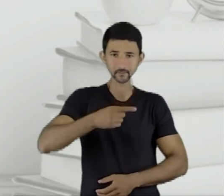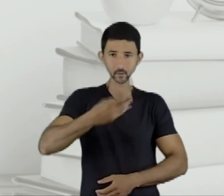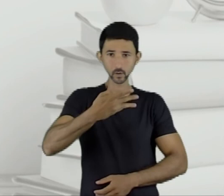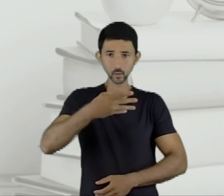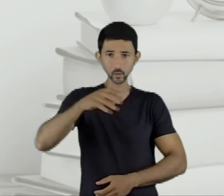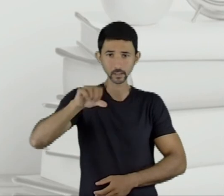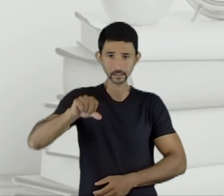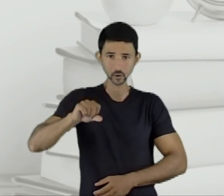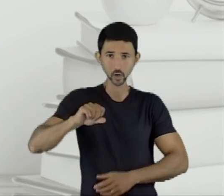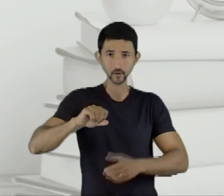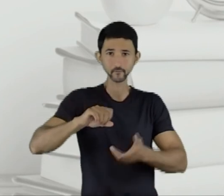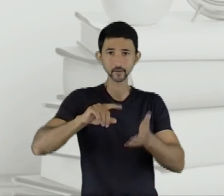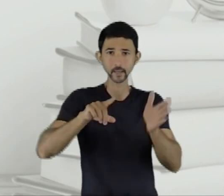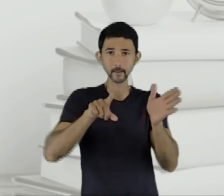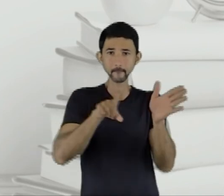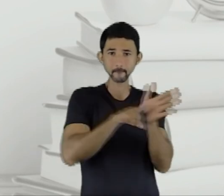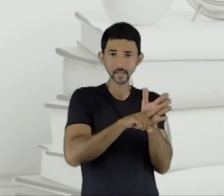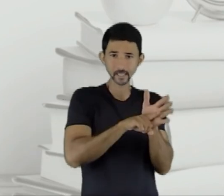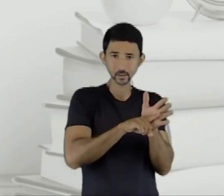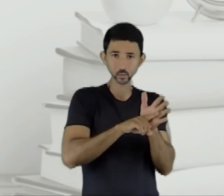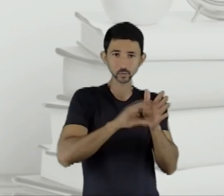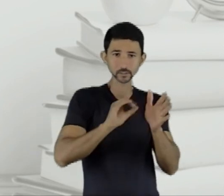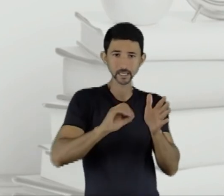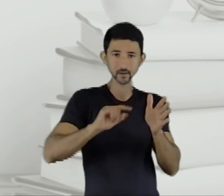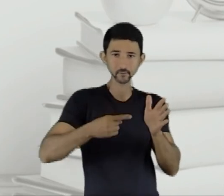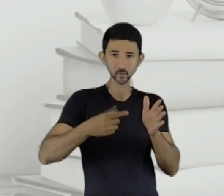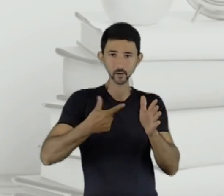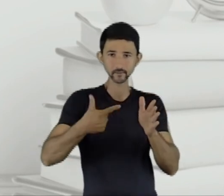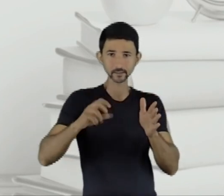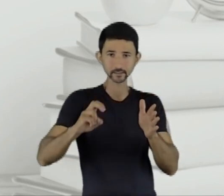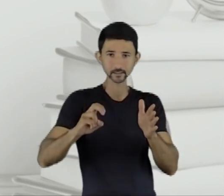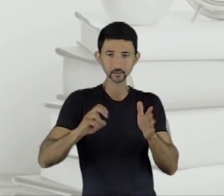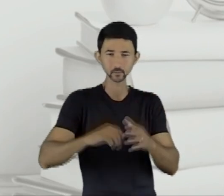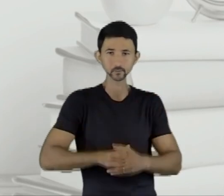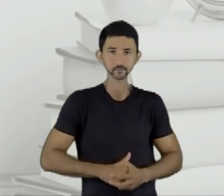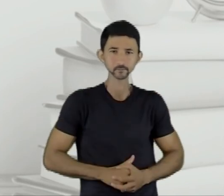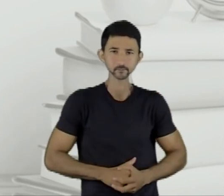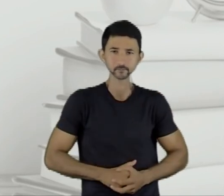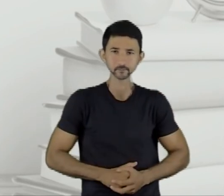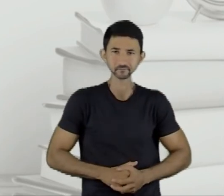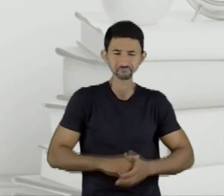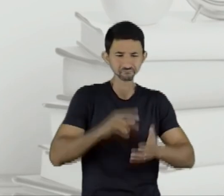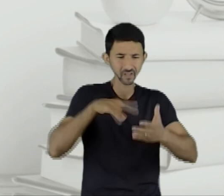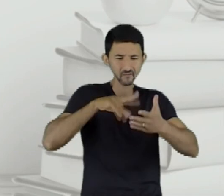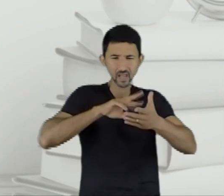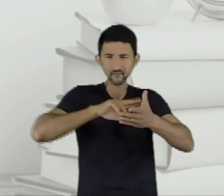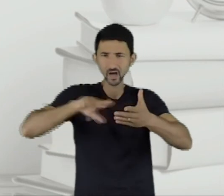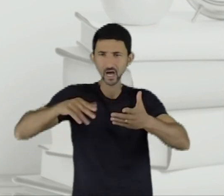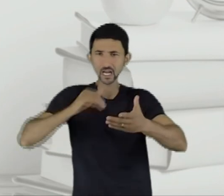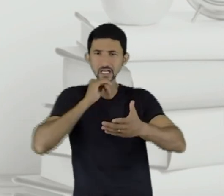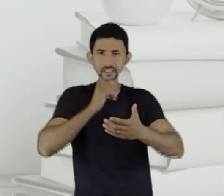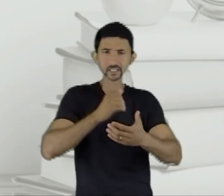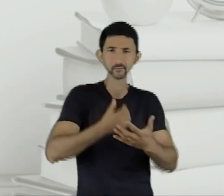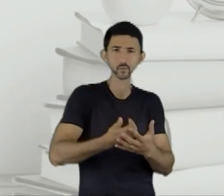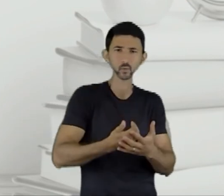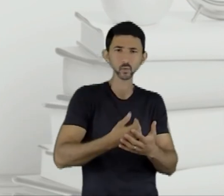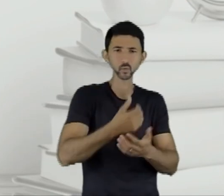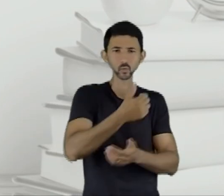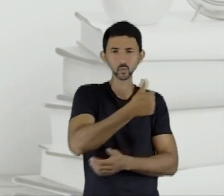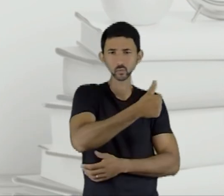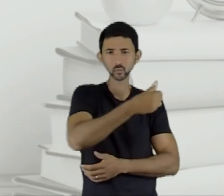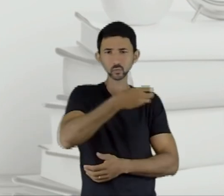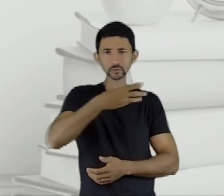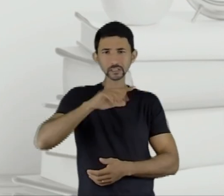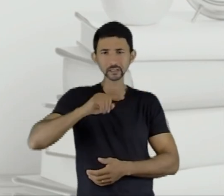13,49 menos 0,25. Certo? Você pode ler isso de várias maneiras. Você pode ler 13 inteiros,